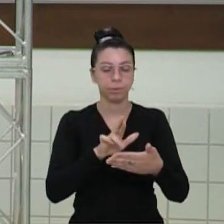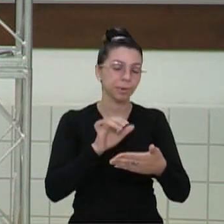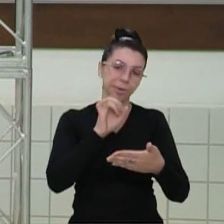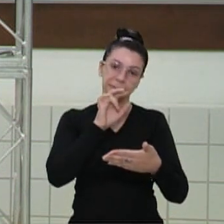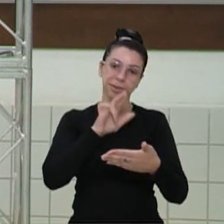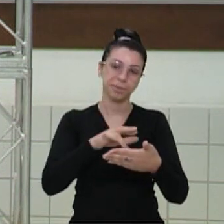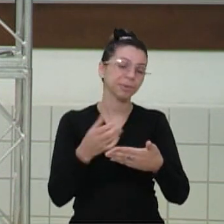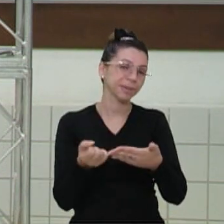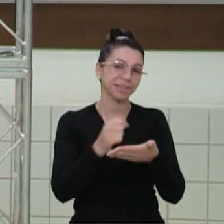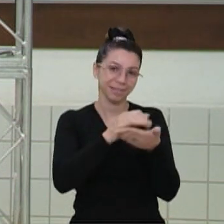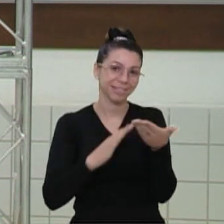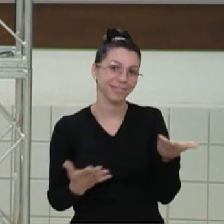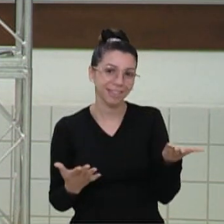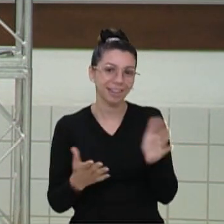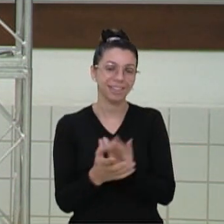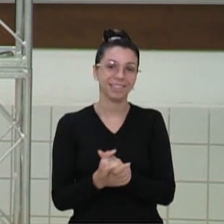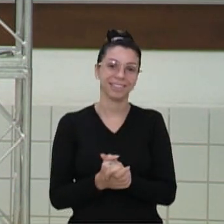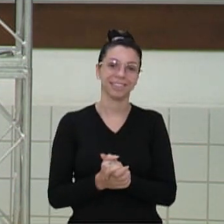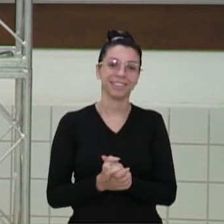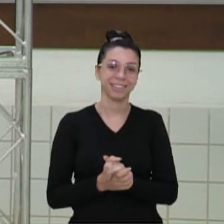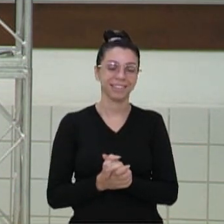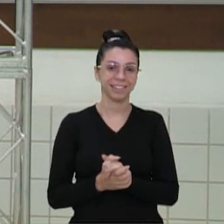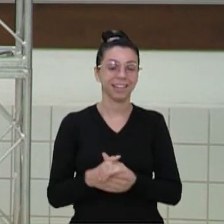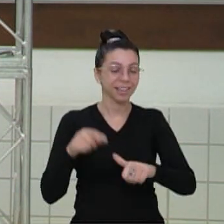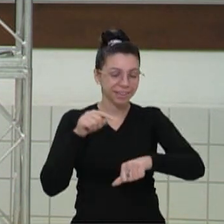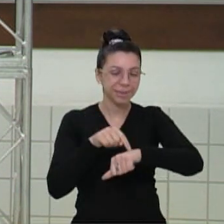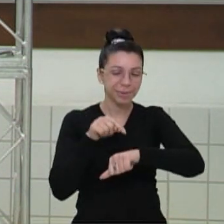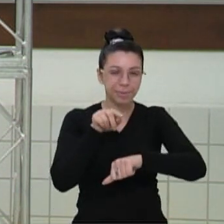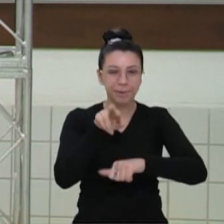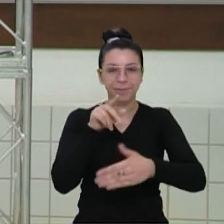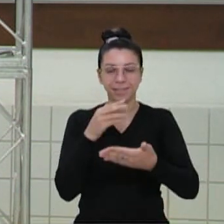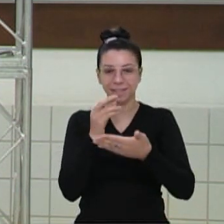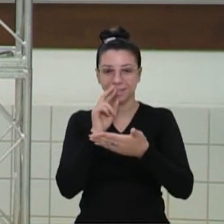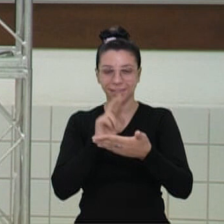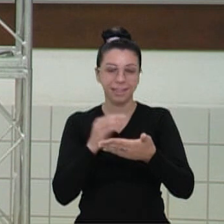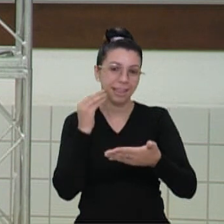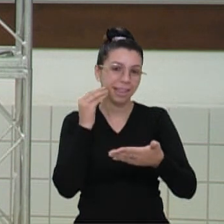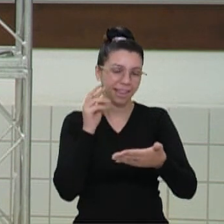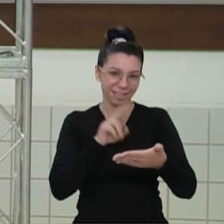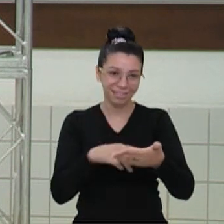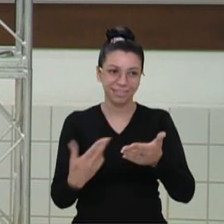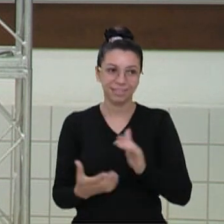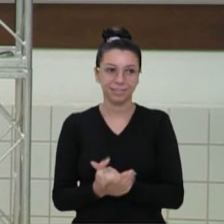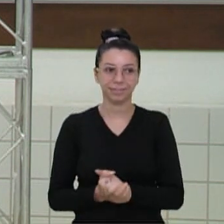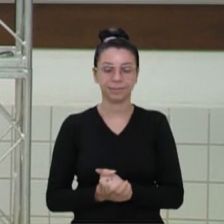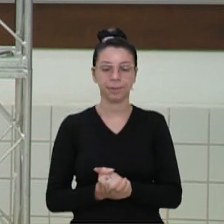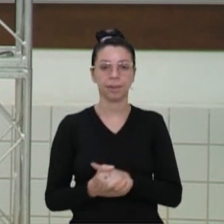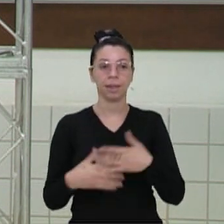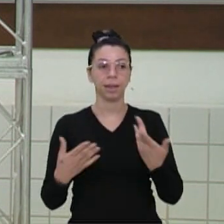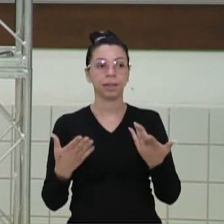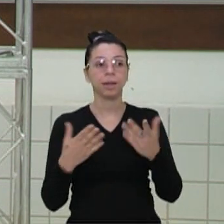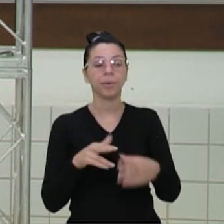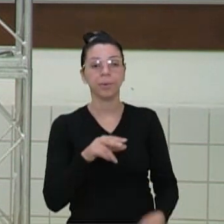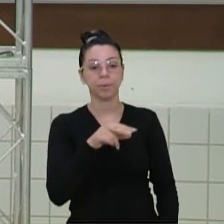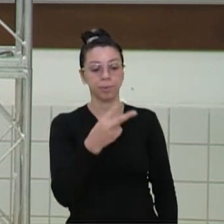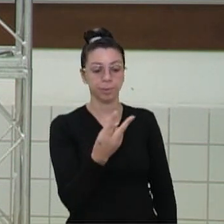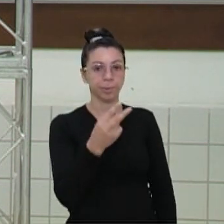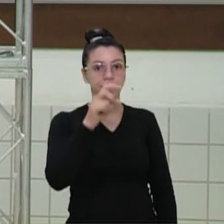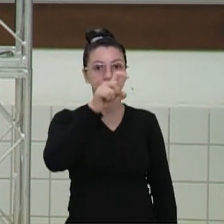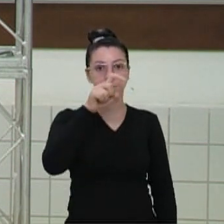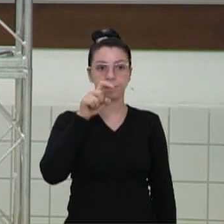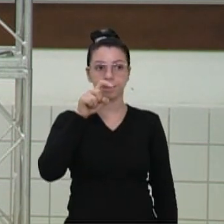resolver o exercício. Essa não é a ideia, você tem mais um tempinho para resolver. 2 elevado a x igual a 2 elevado a alguma coisa que dá